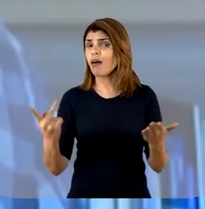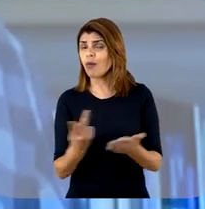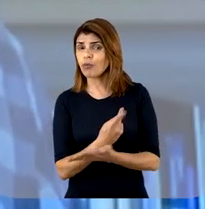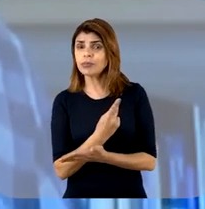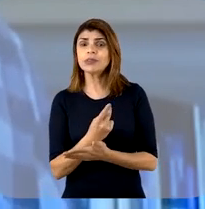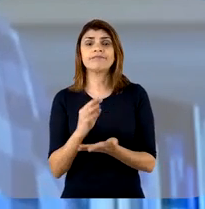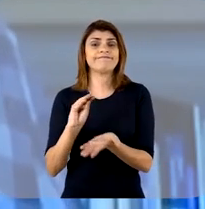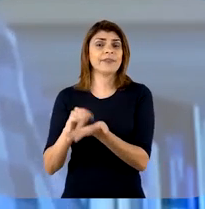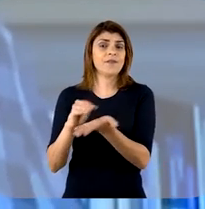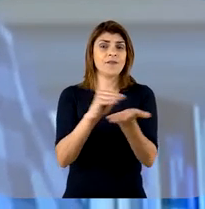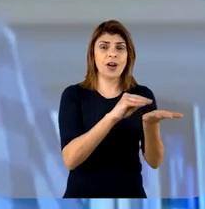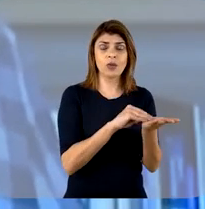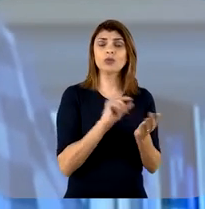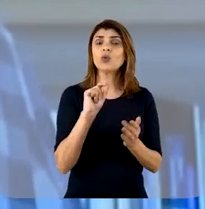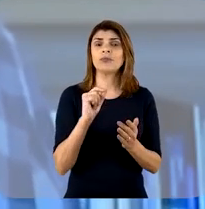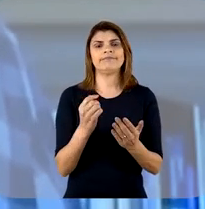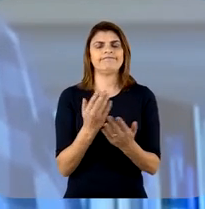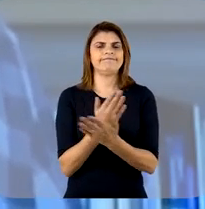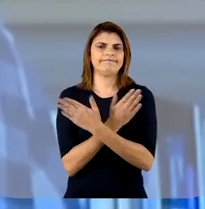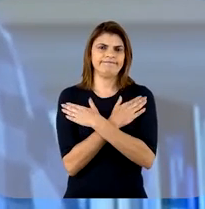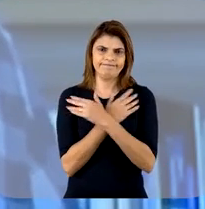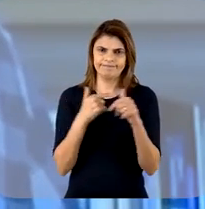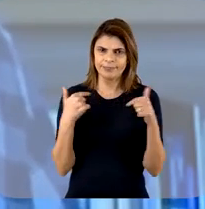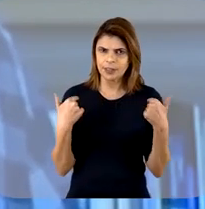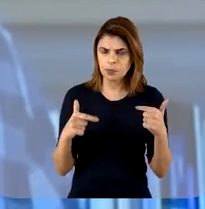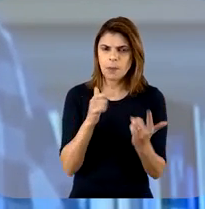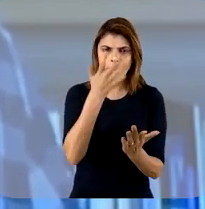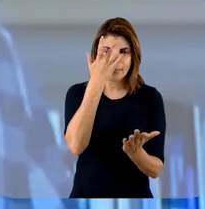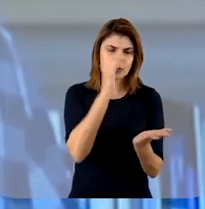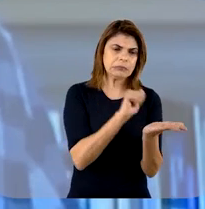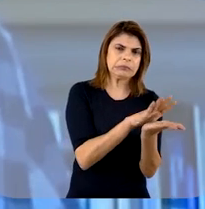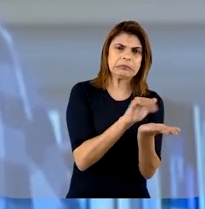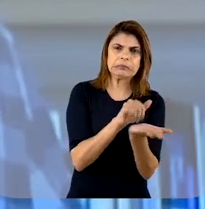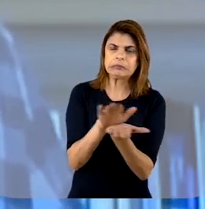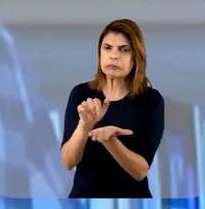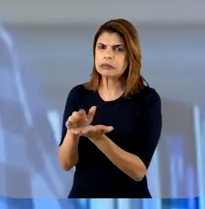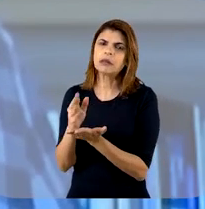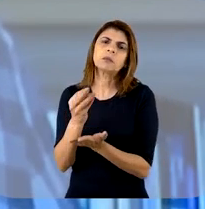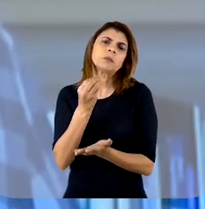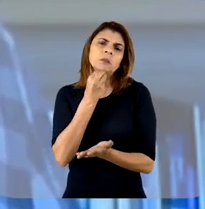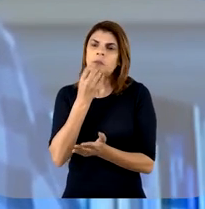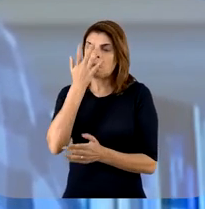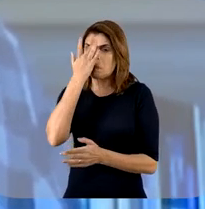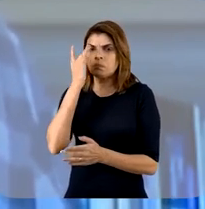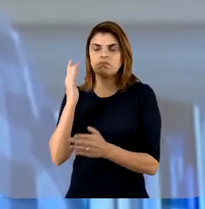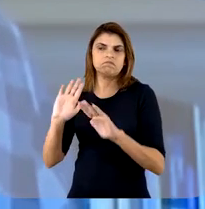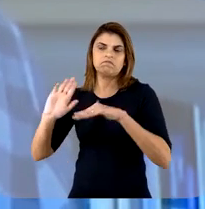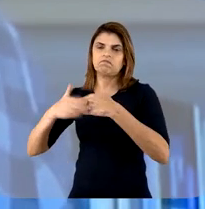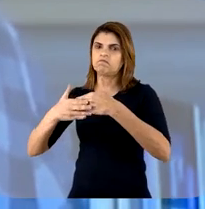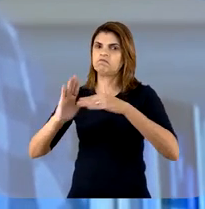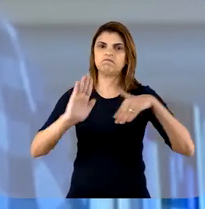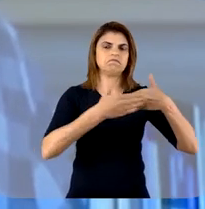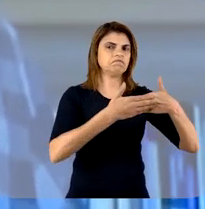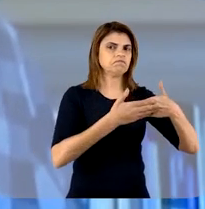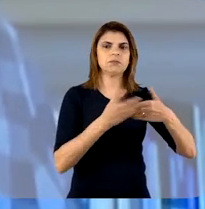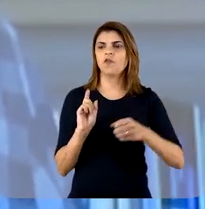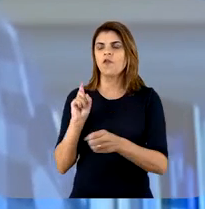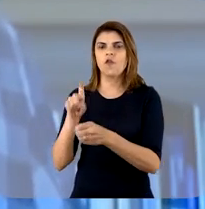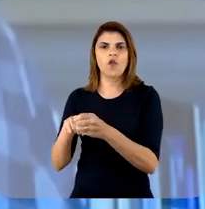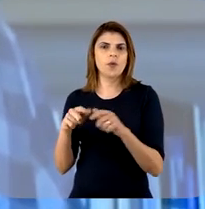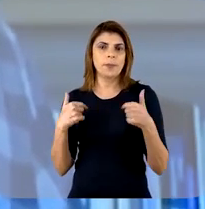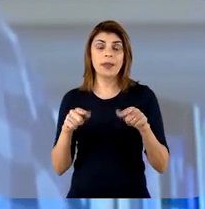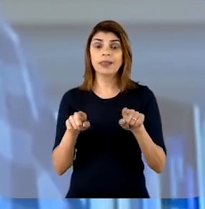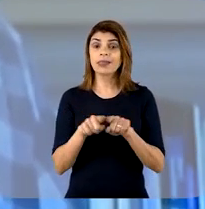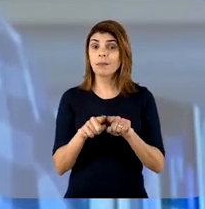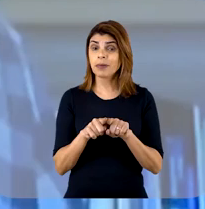desemprego, uma destruição mesmo de empregos, alguns empregos possivelmente não retornarão, e também reduziu a renda